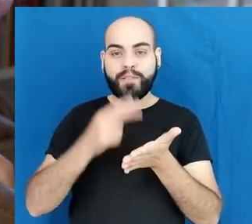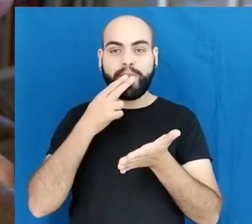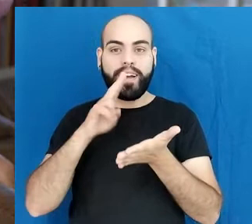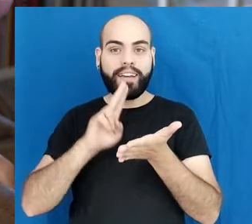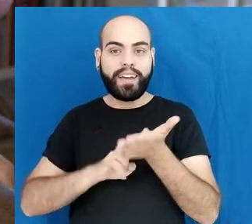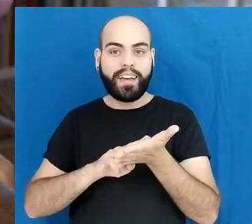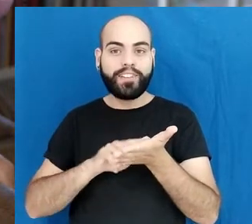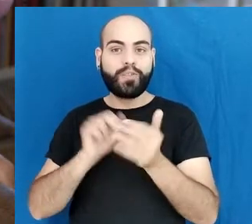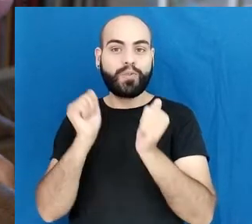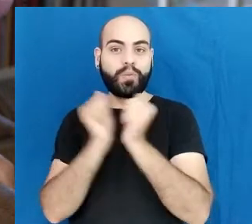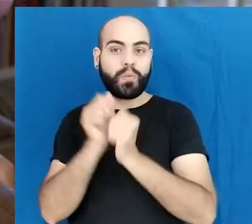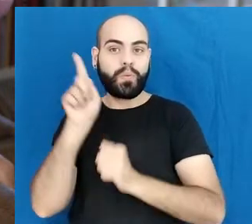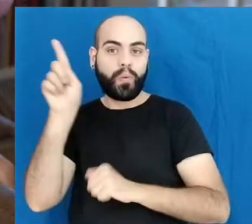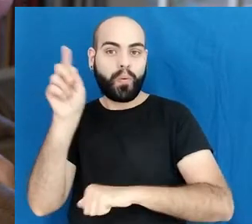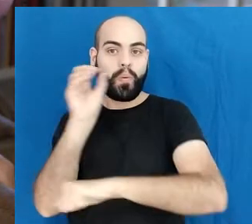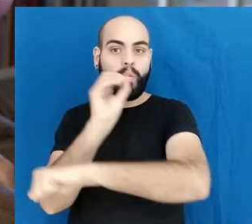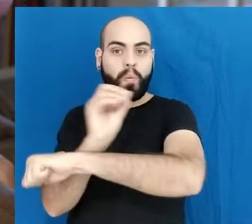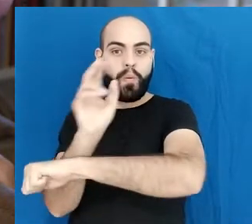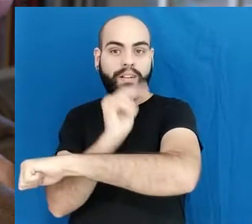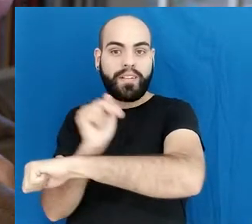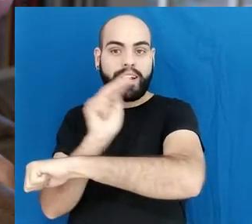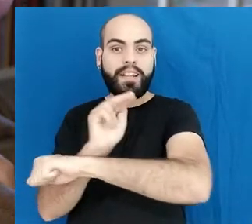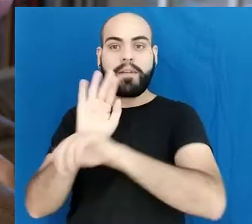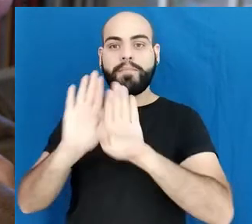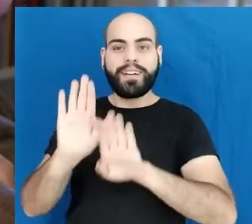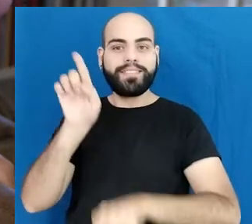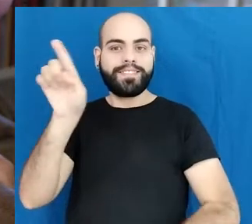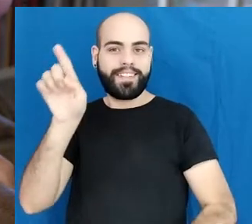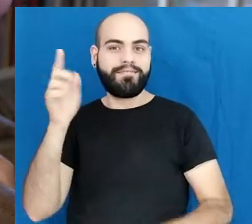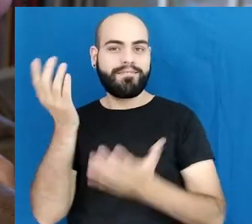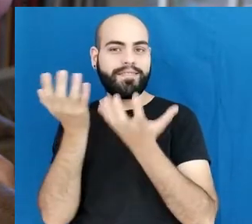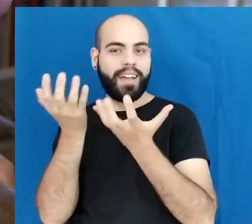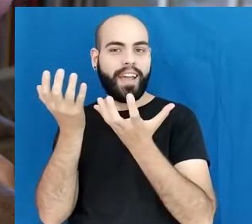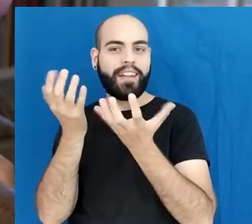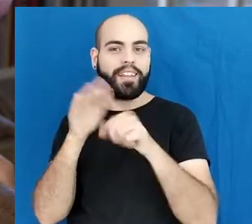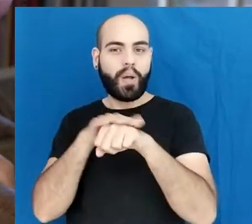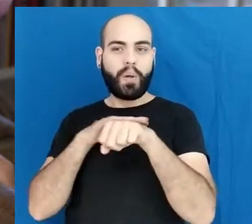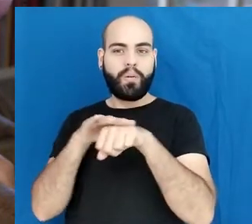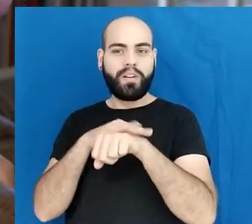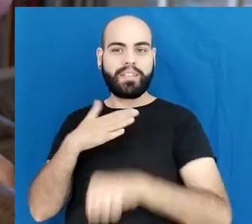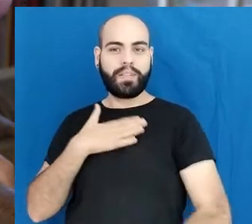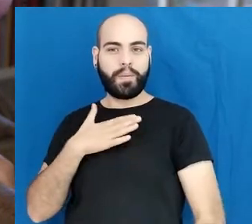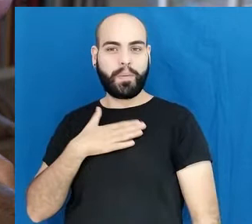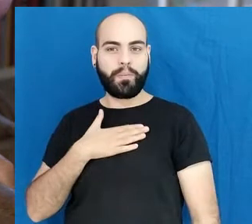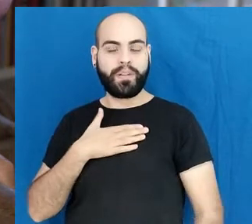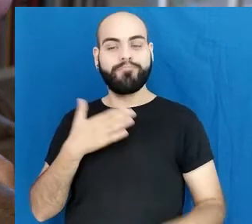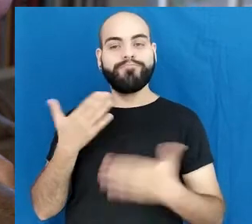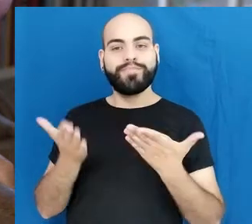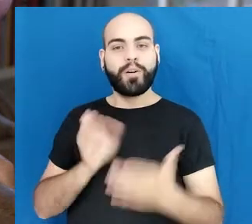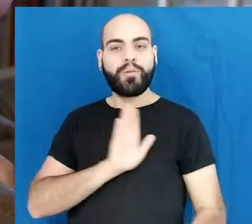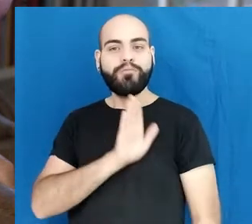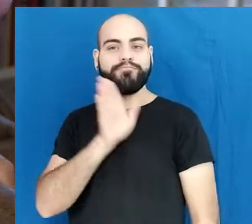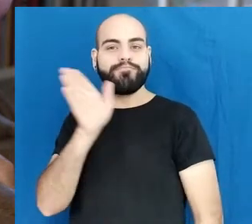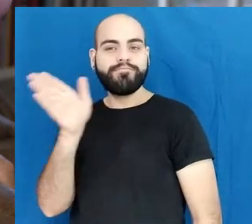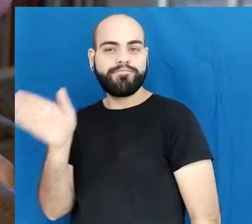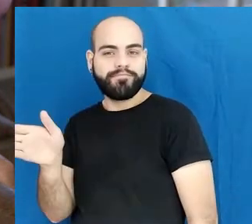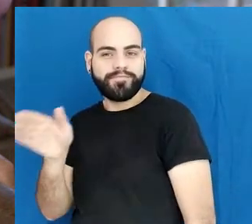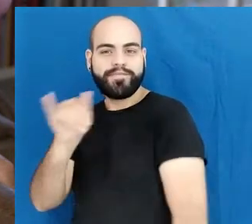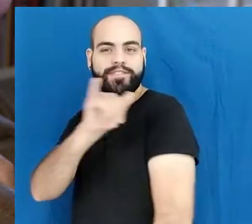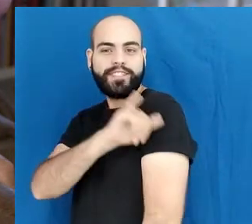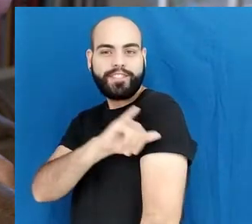faltavam alguns detalhamentos, mas o Niemeyer queria falar comigo. Então eu fui ao Rio de